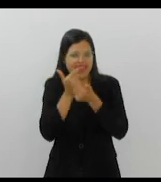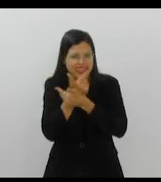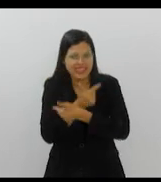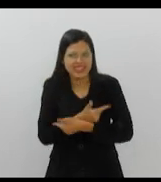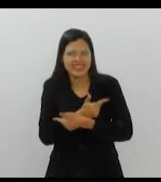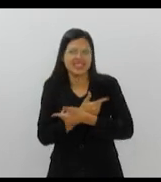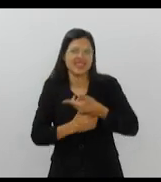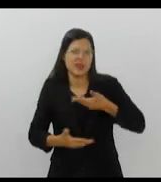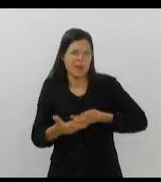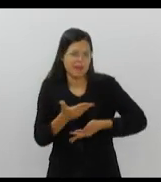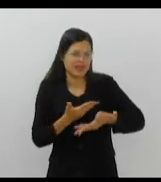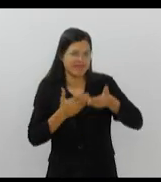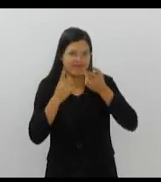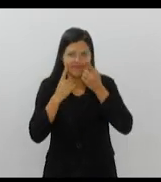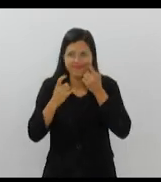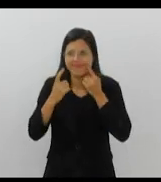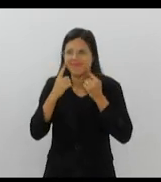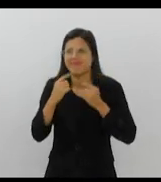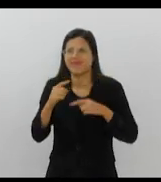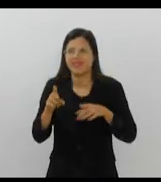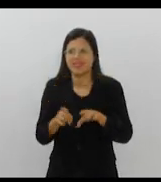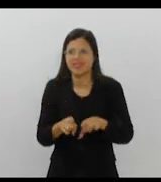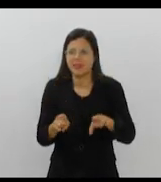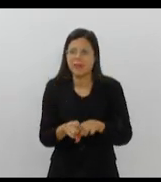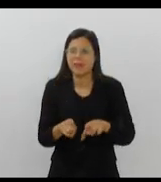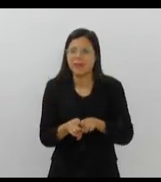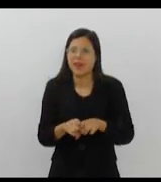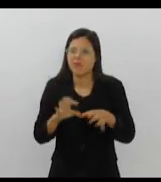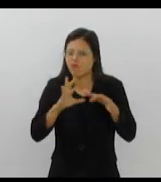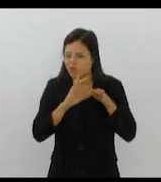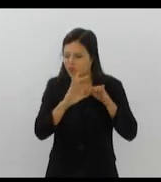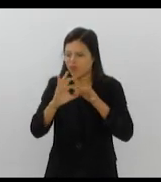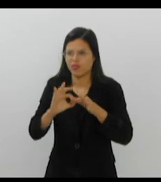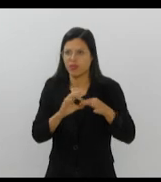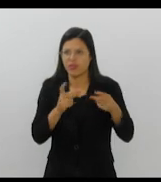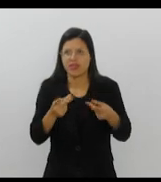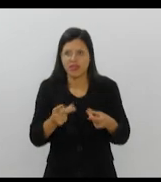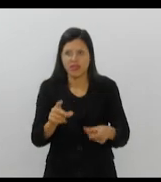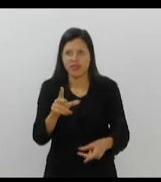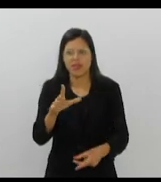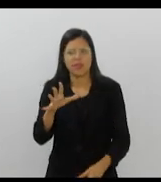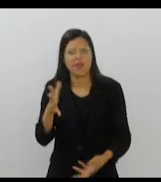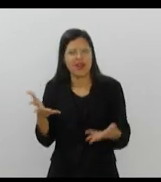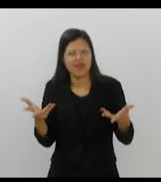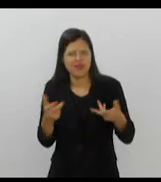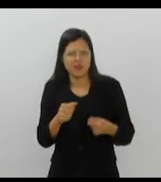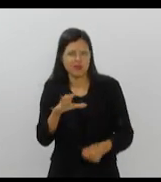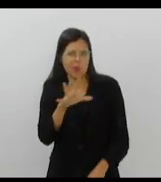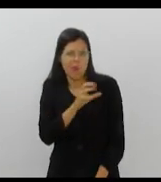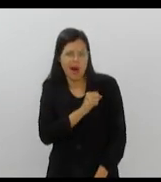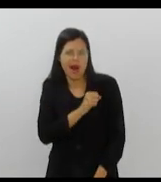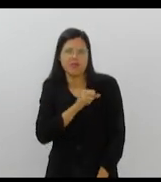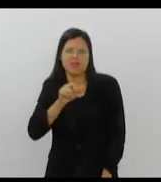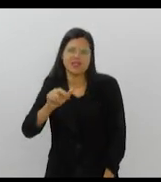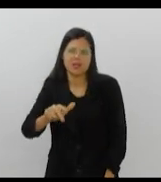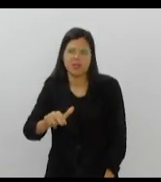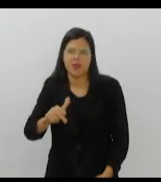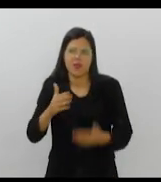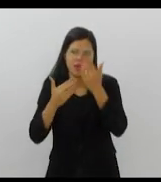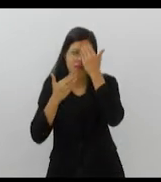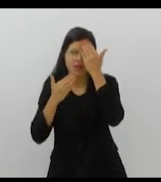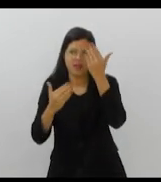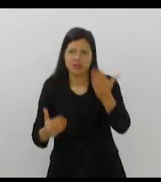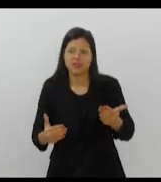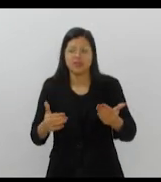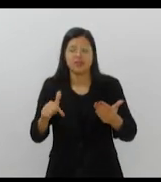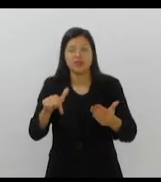são as lágrimas enxugadas, é um vínculo eterno maravilhoso. Eu amo ter meus irmãos. E eu agradeço por ter um irmão tão